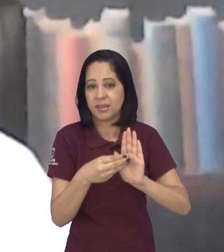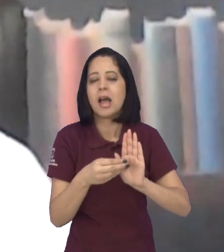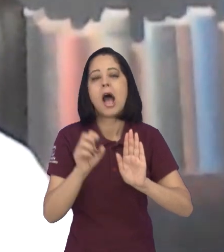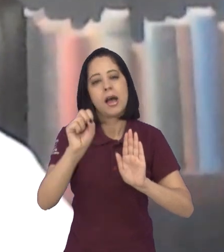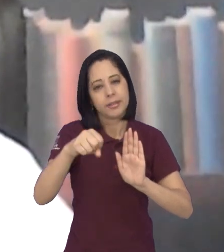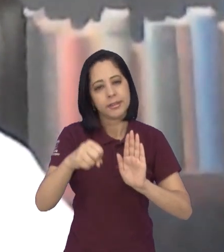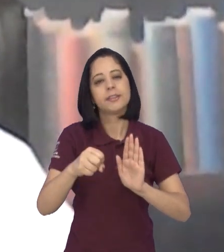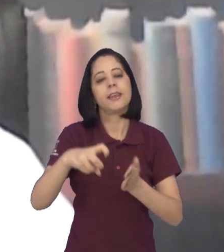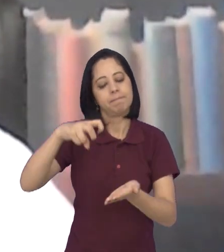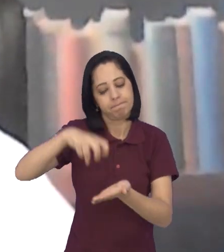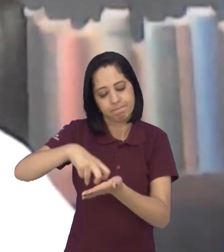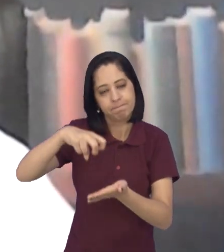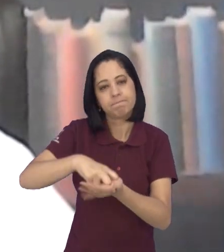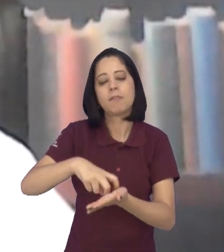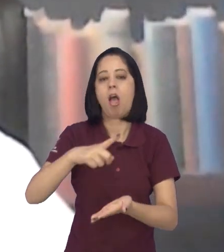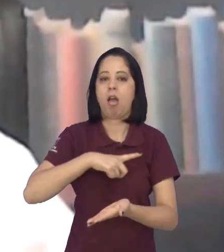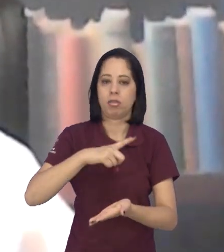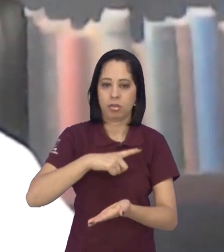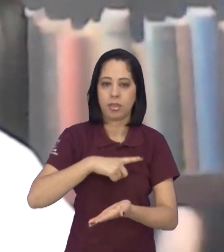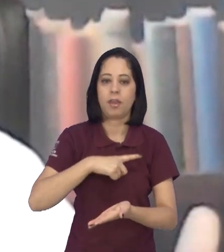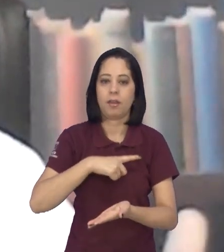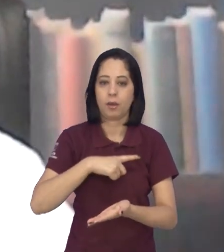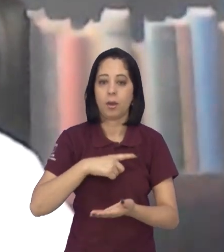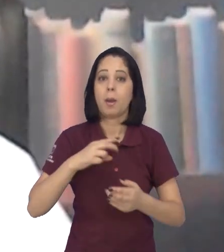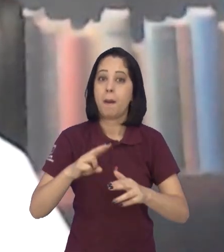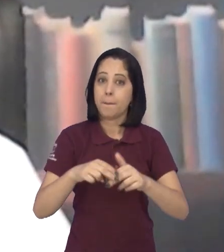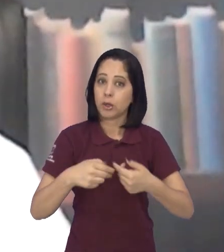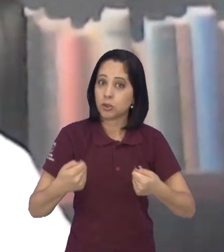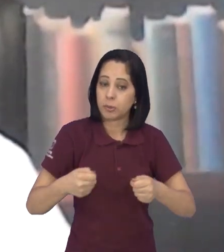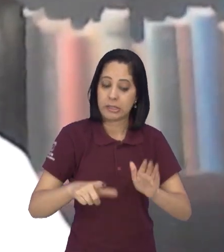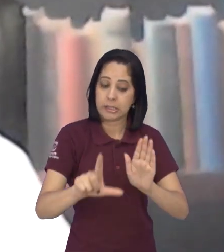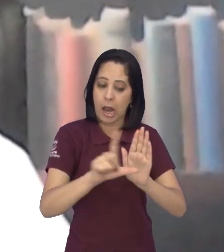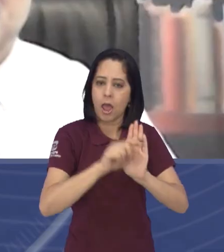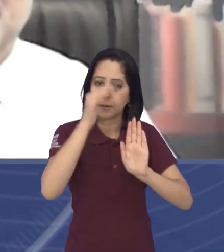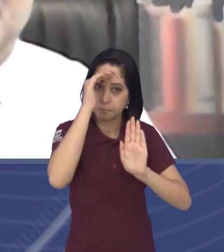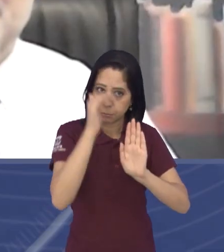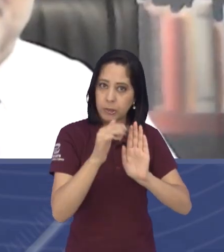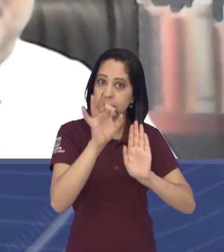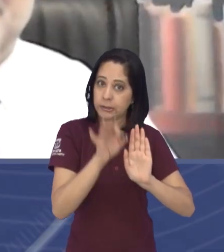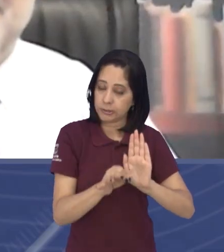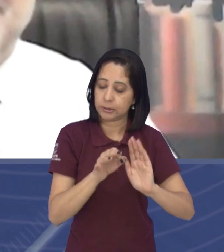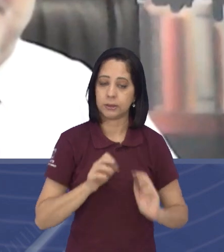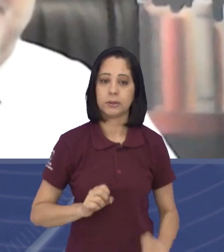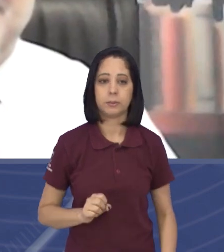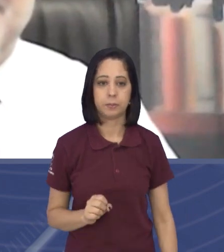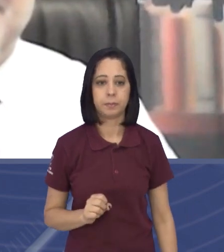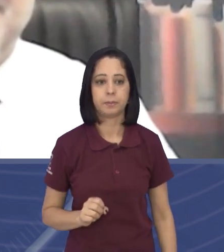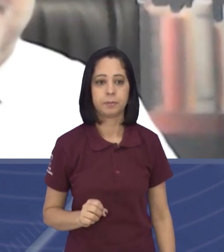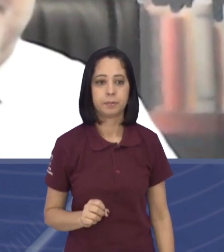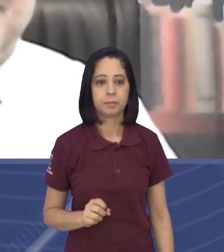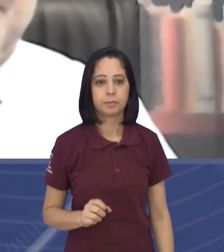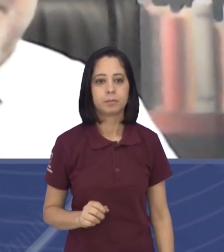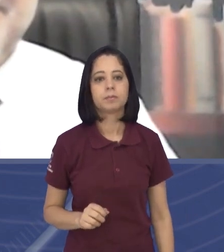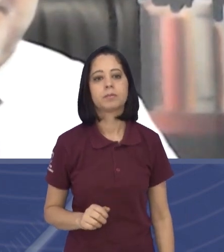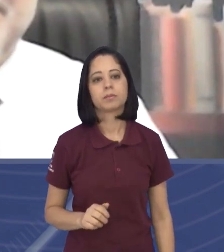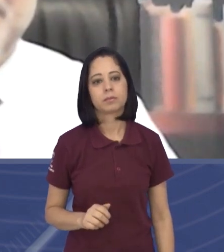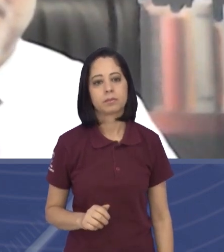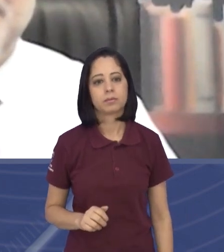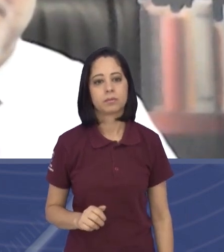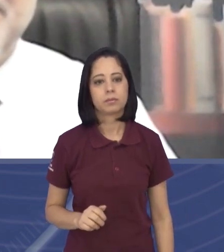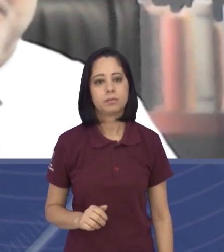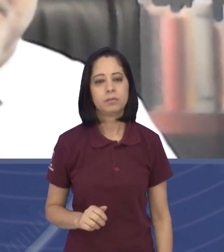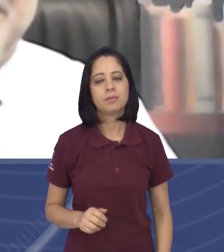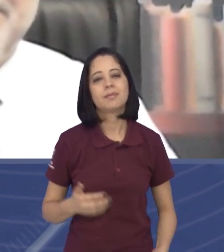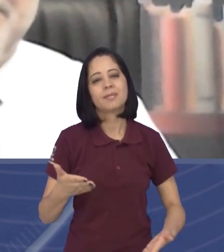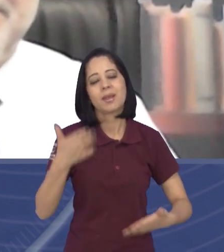ser penalizadas. Estão em não conformidade com a lei. Sim, tá certo. Então, Eduardo, quero